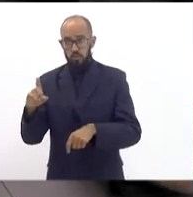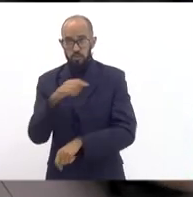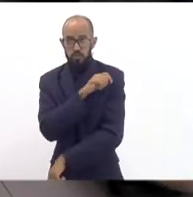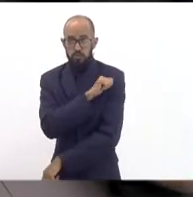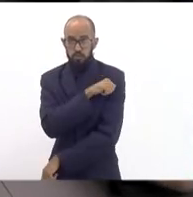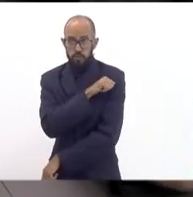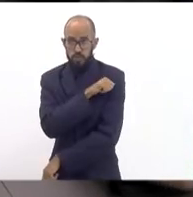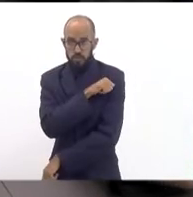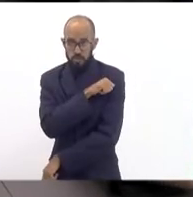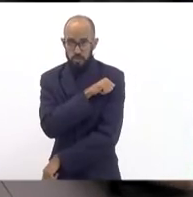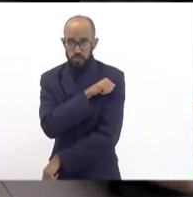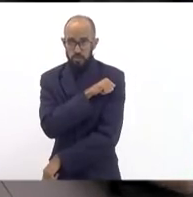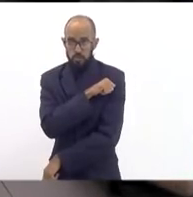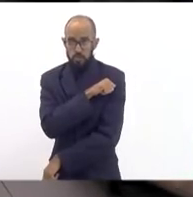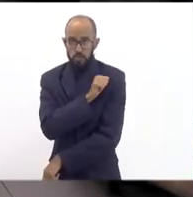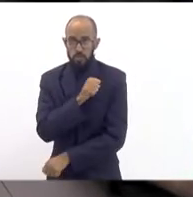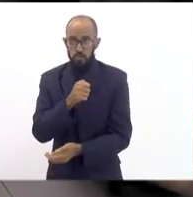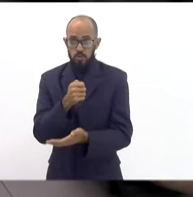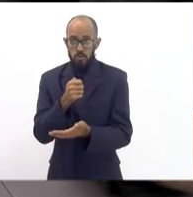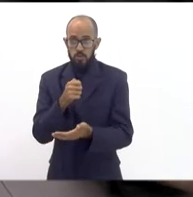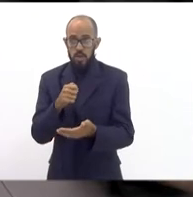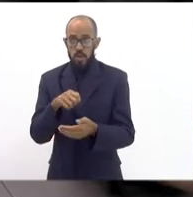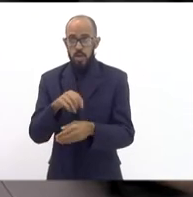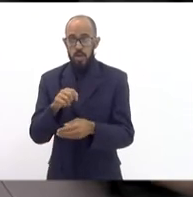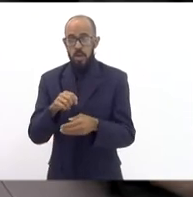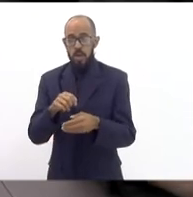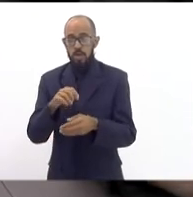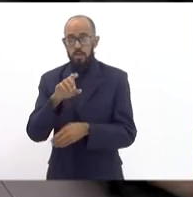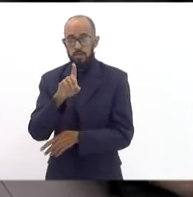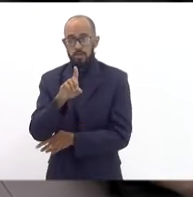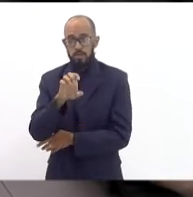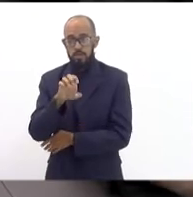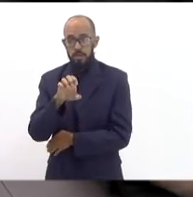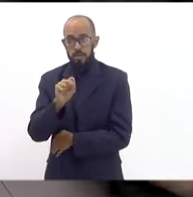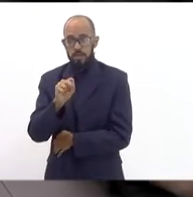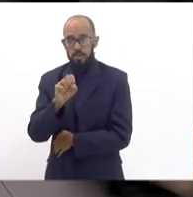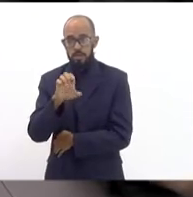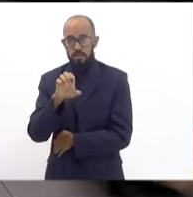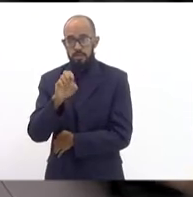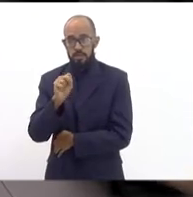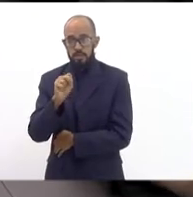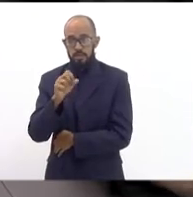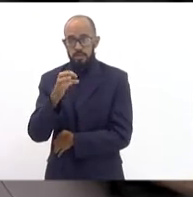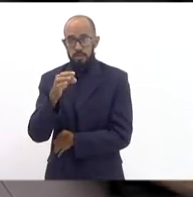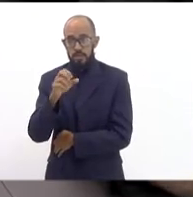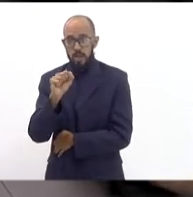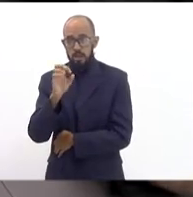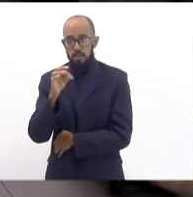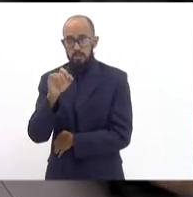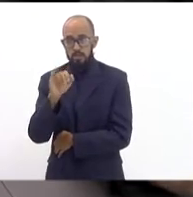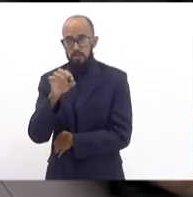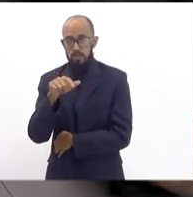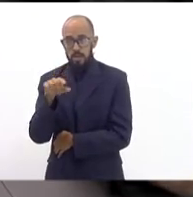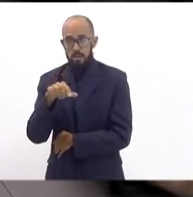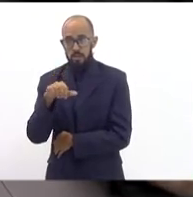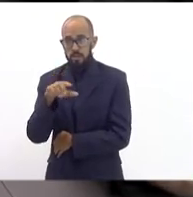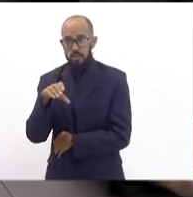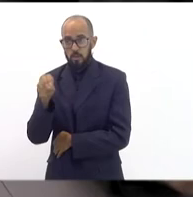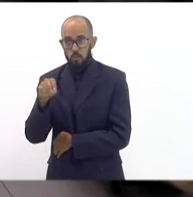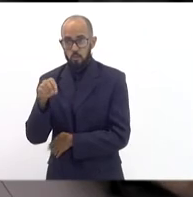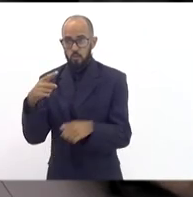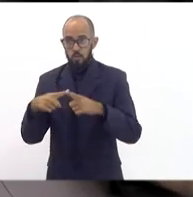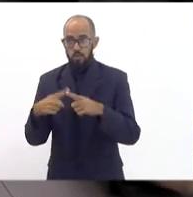fiscalização da desestatização. Então, o TCE passou por uma reestruturação recente, né? há menos de um